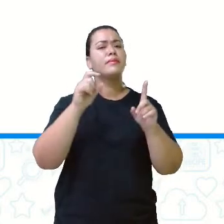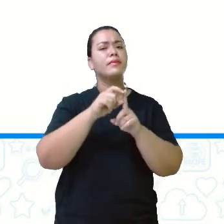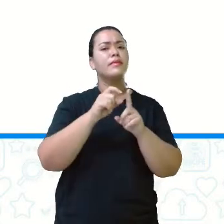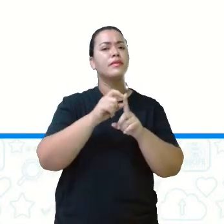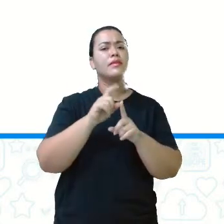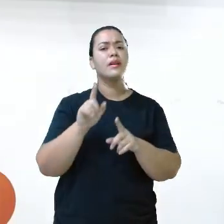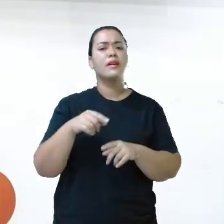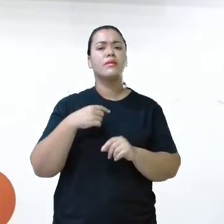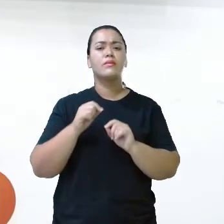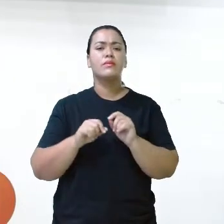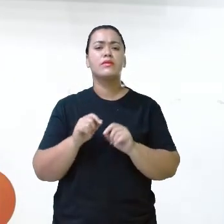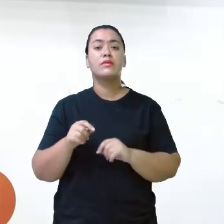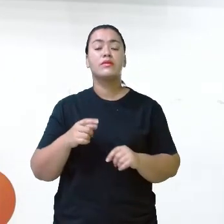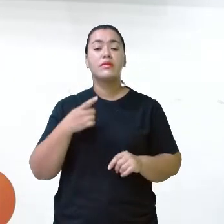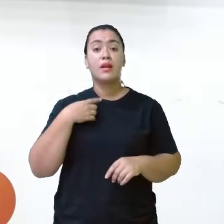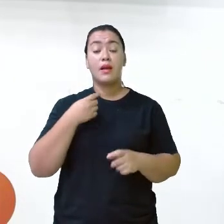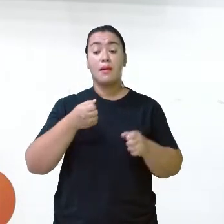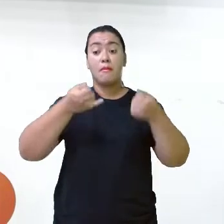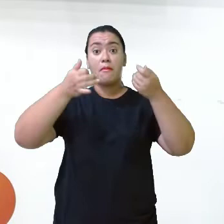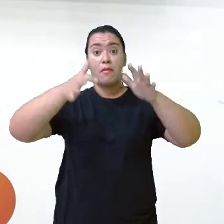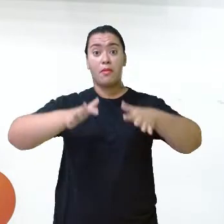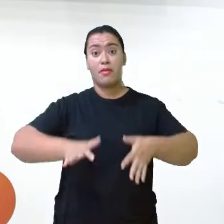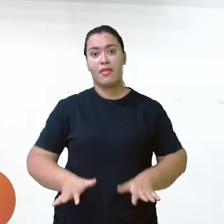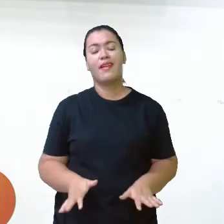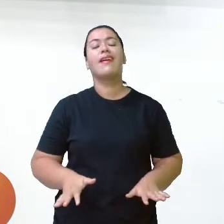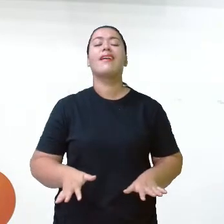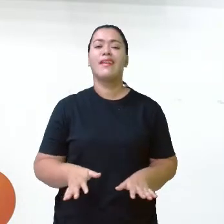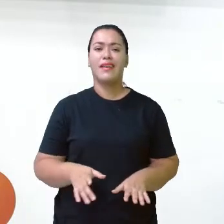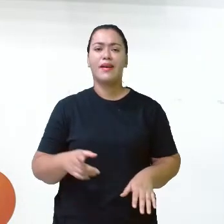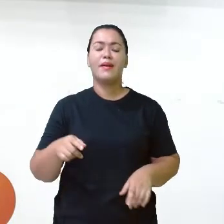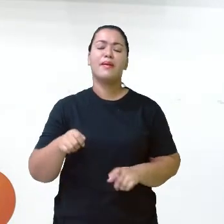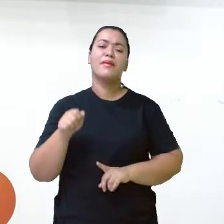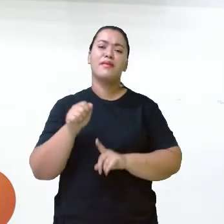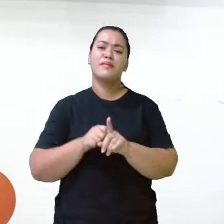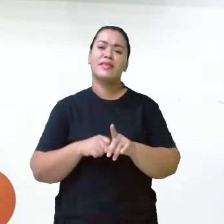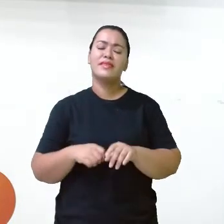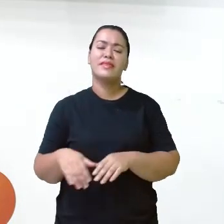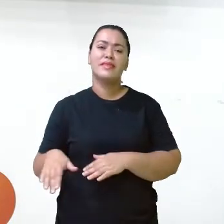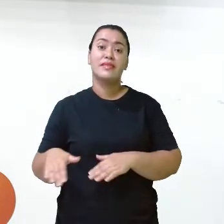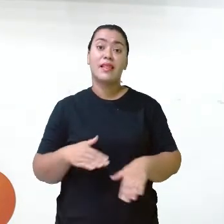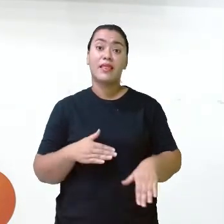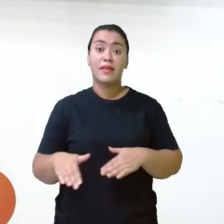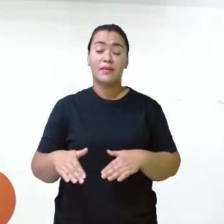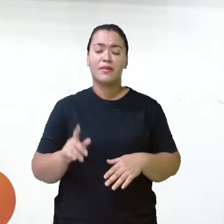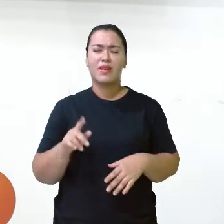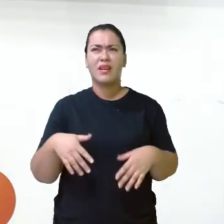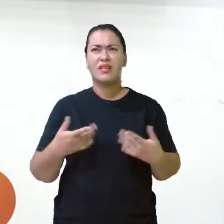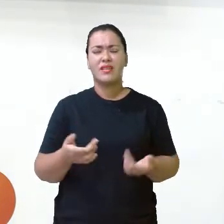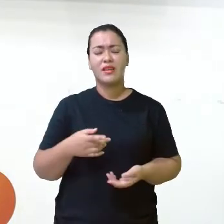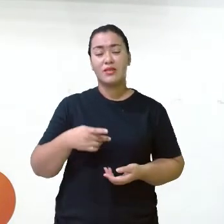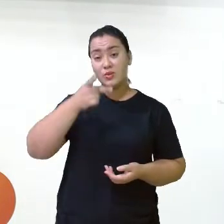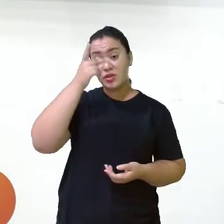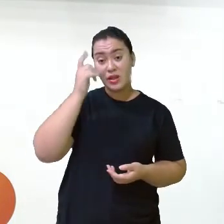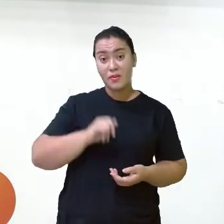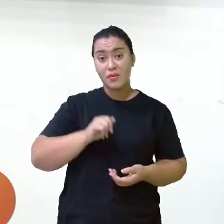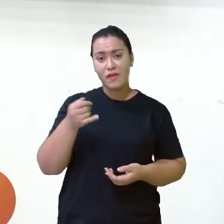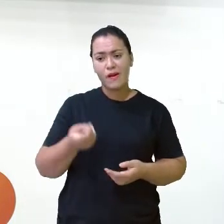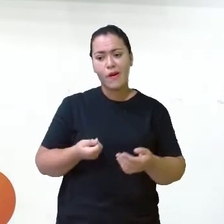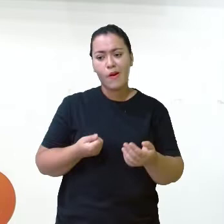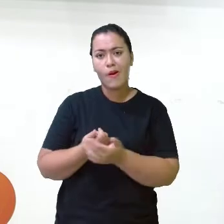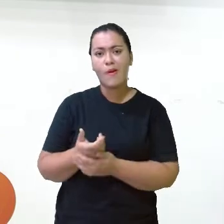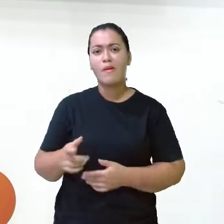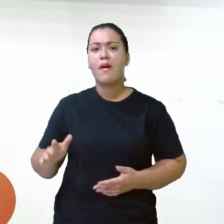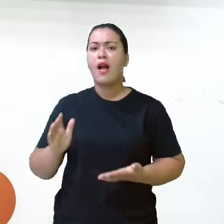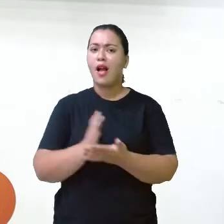em liquidação, não é? No mês de setembro, eles faziam uma liquidação de palavras. E aí as pessoas aproveitavam para